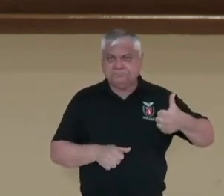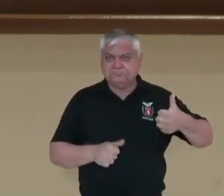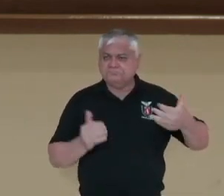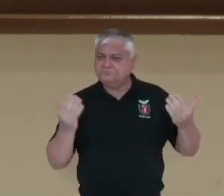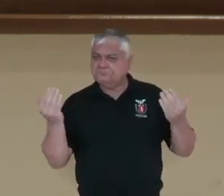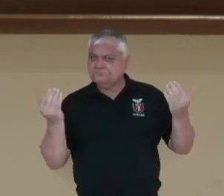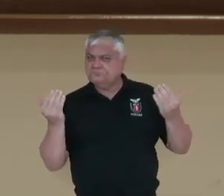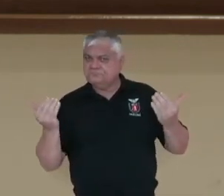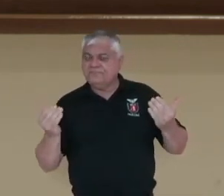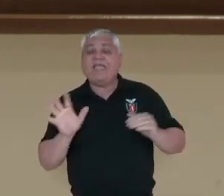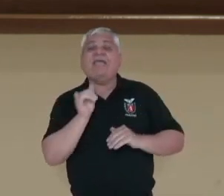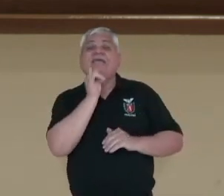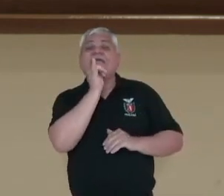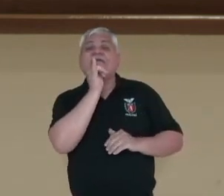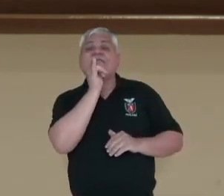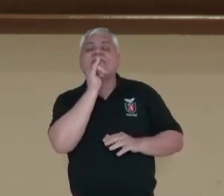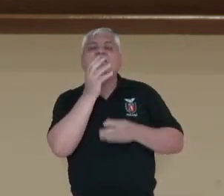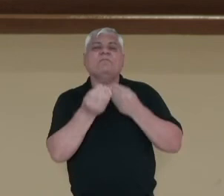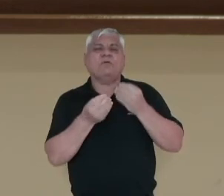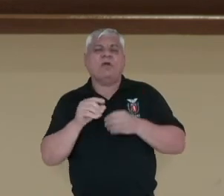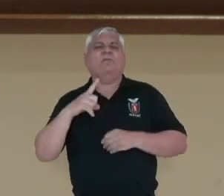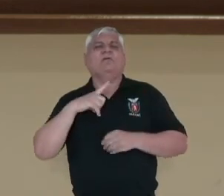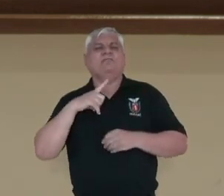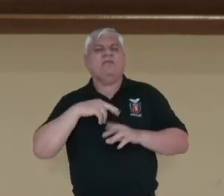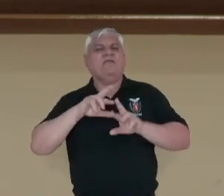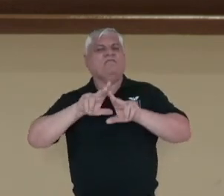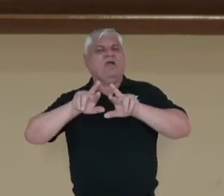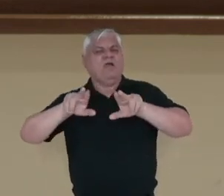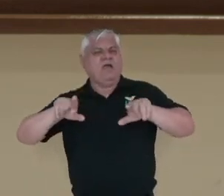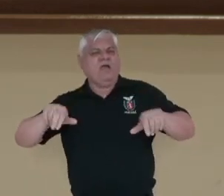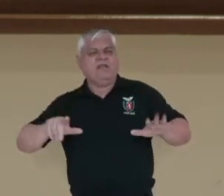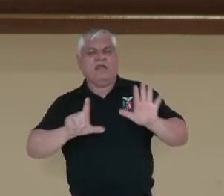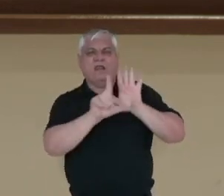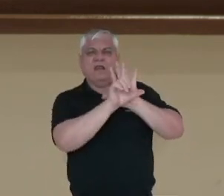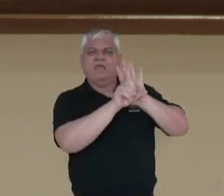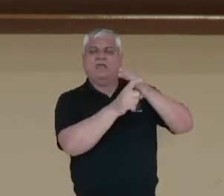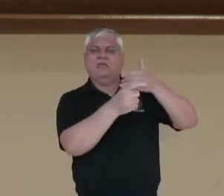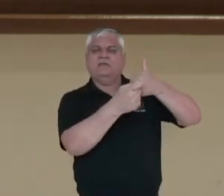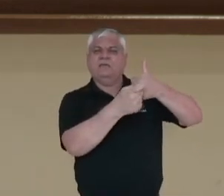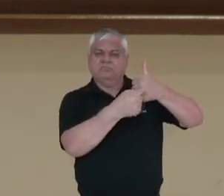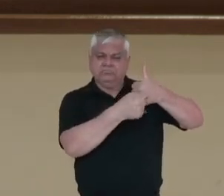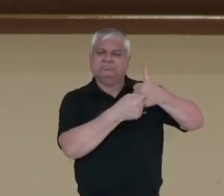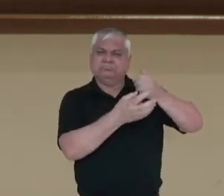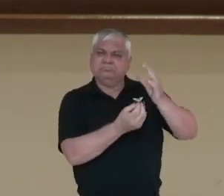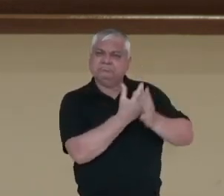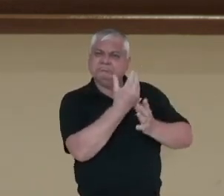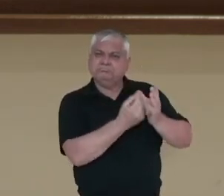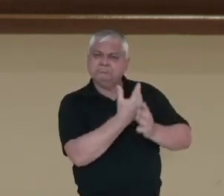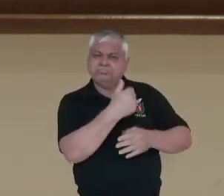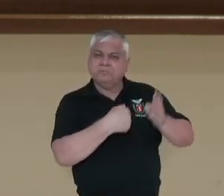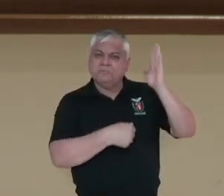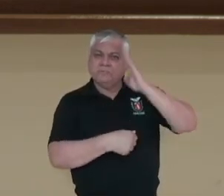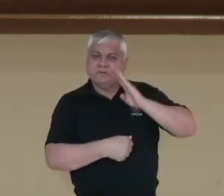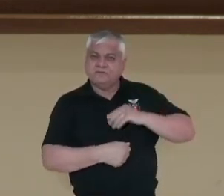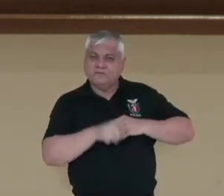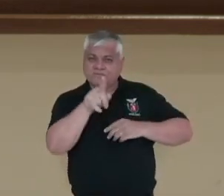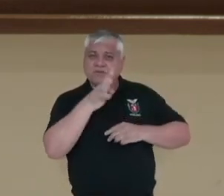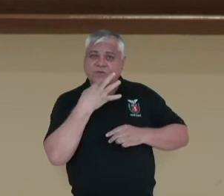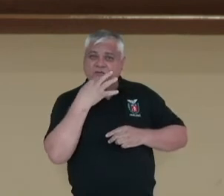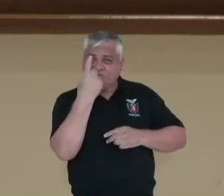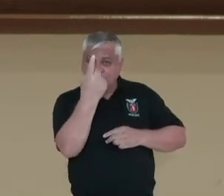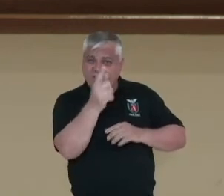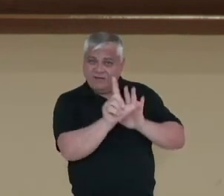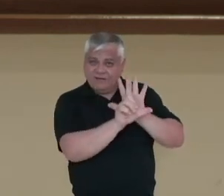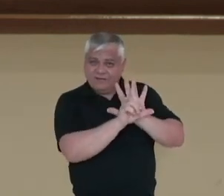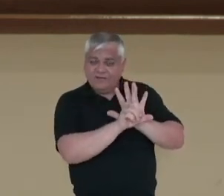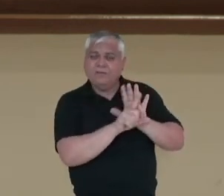dos exemplos, né? Temos várias leis positivas criadas dentro do nosso país. Você conseguiria citar um desses exemplos?